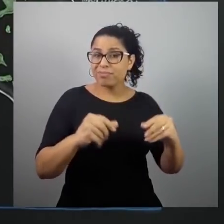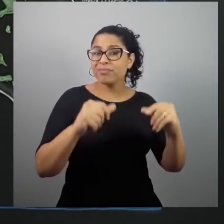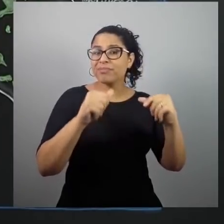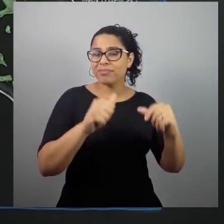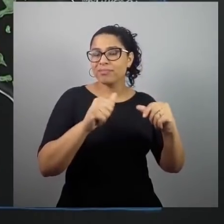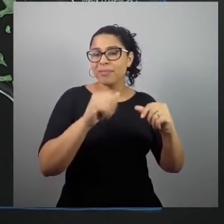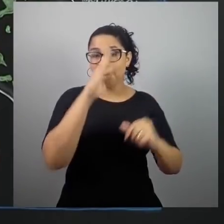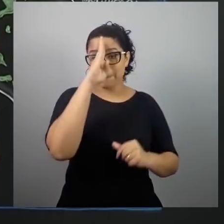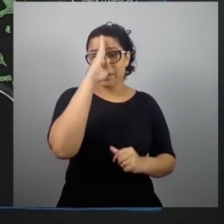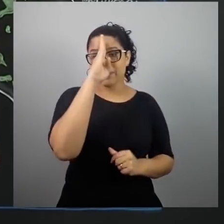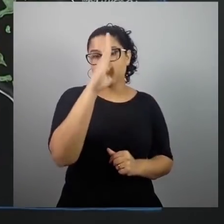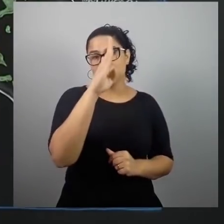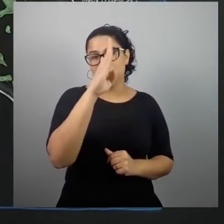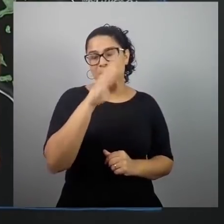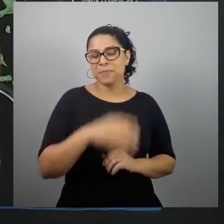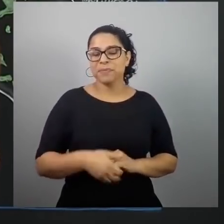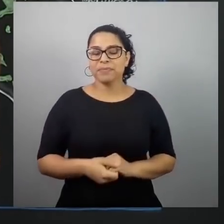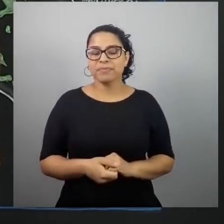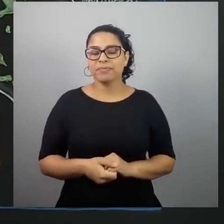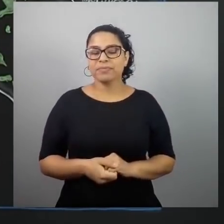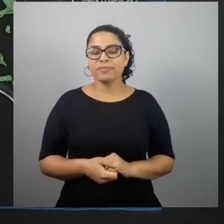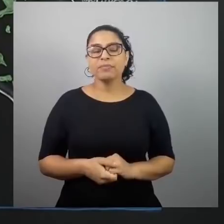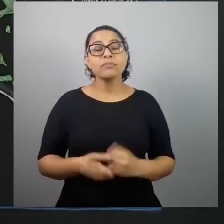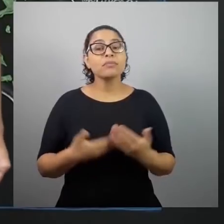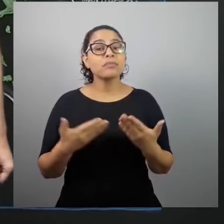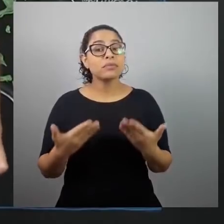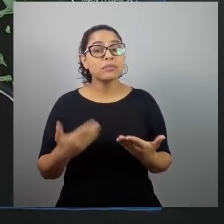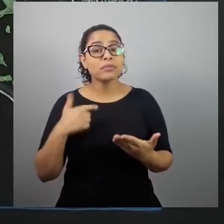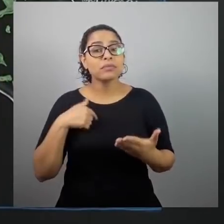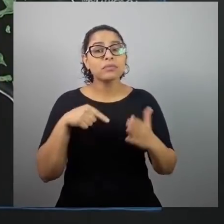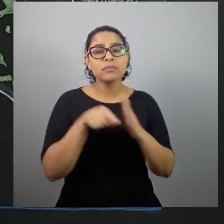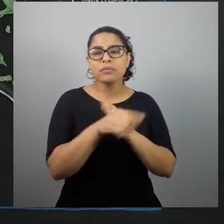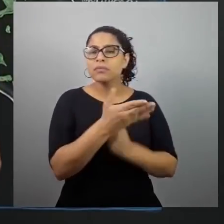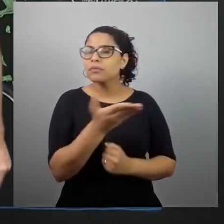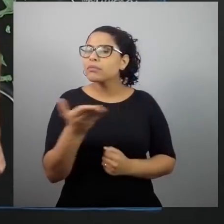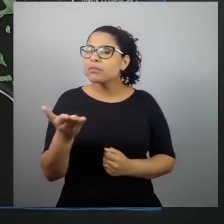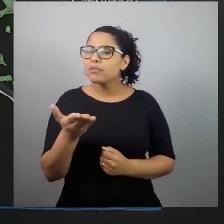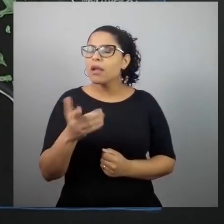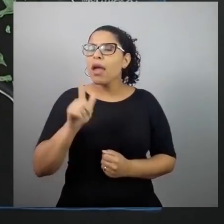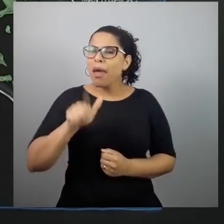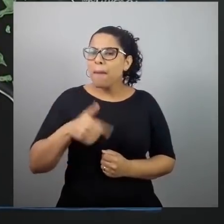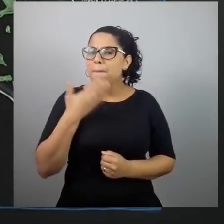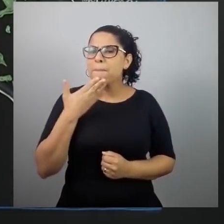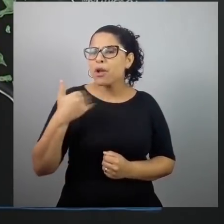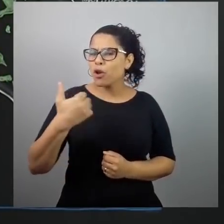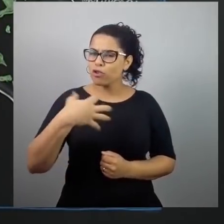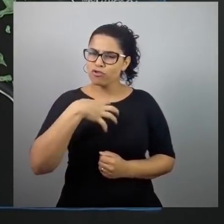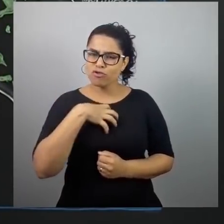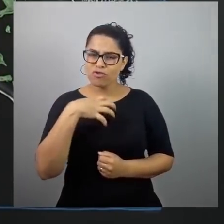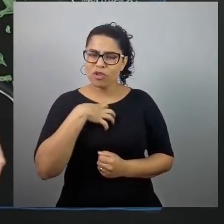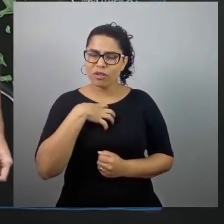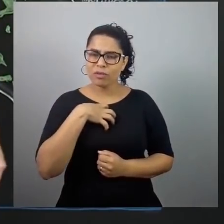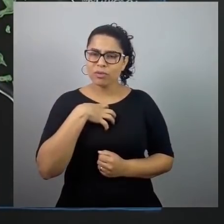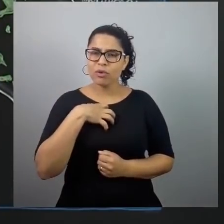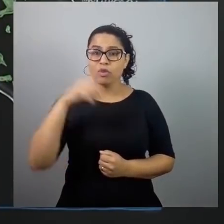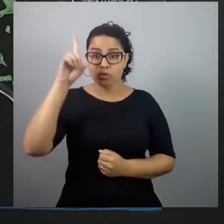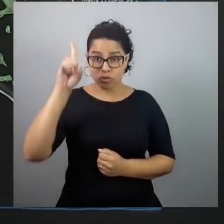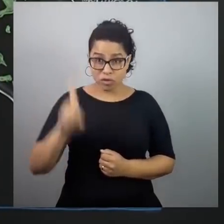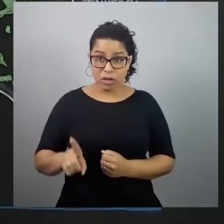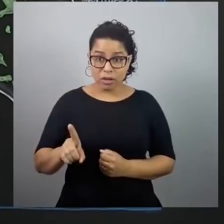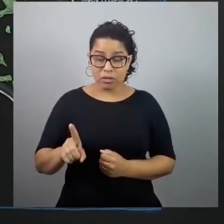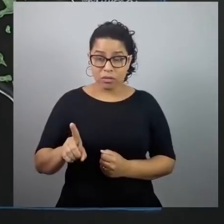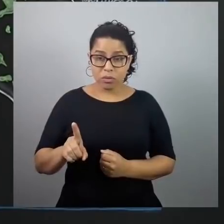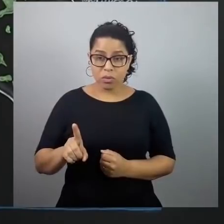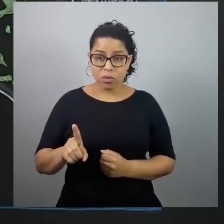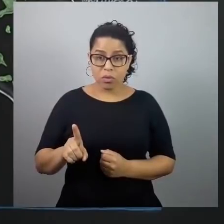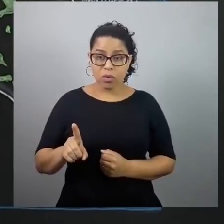era a principal. Com isso, eu vou lançar um questionamento para você. Será que essa é a melhor maneira de tratar dos direitos das